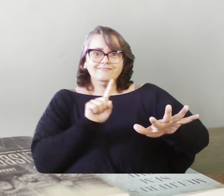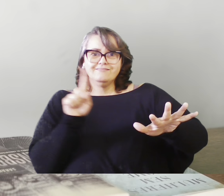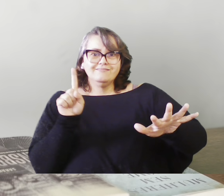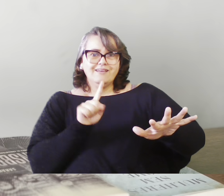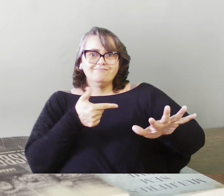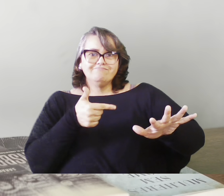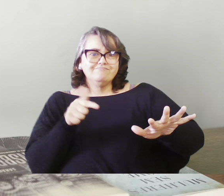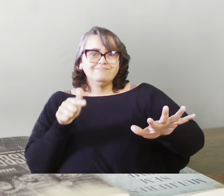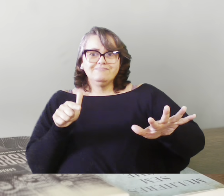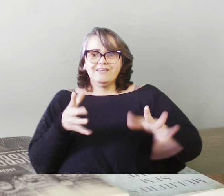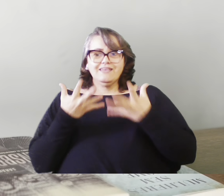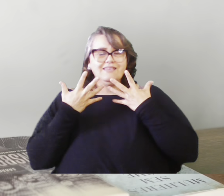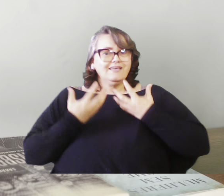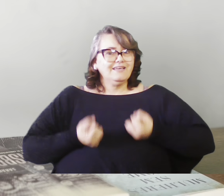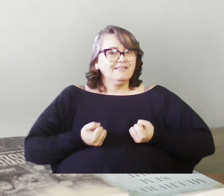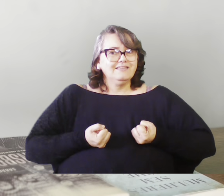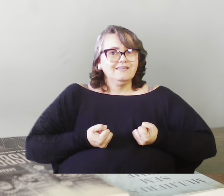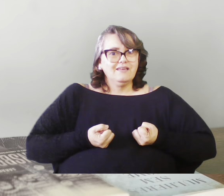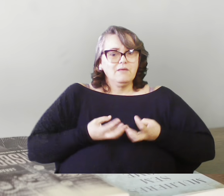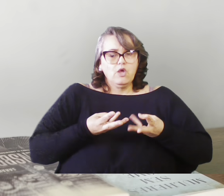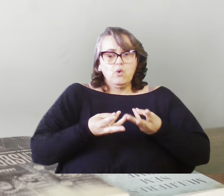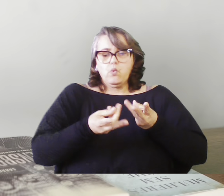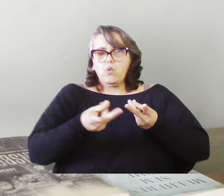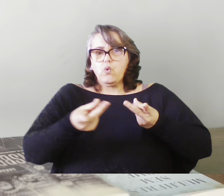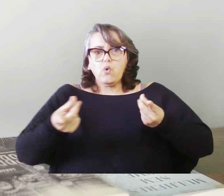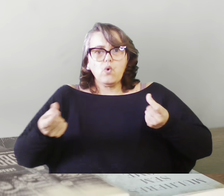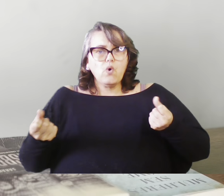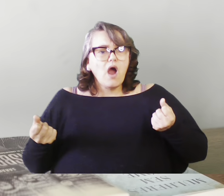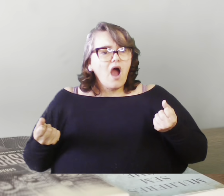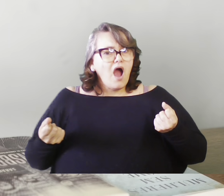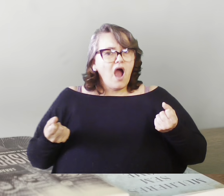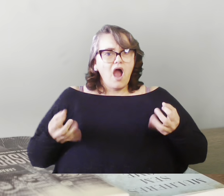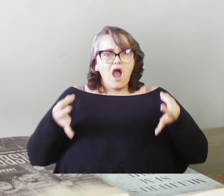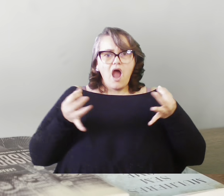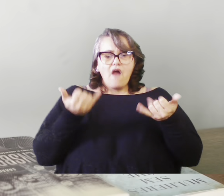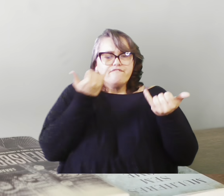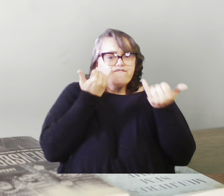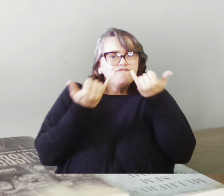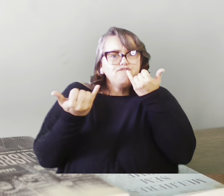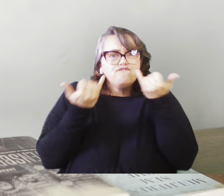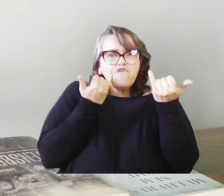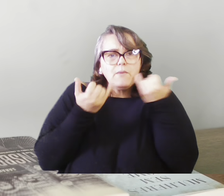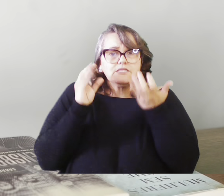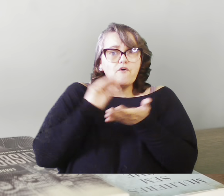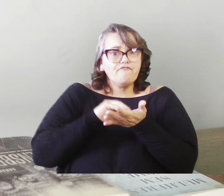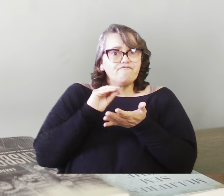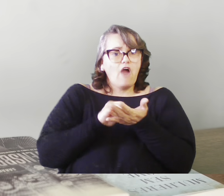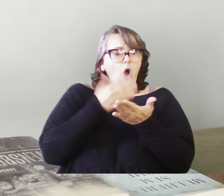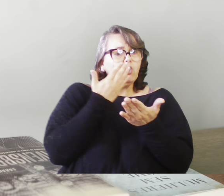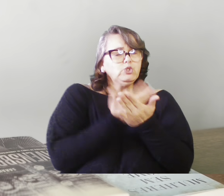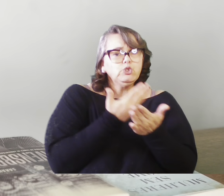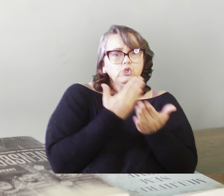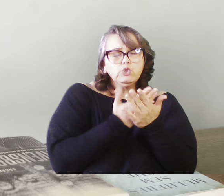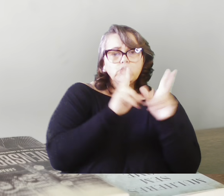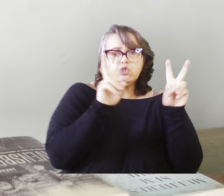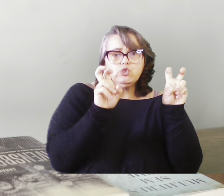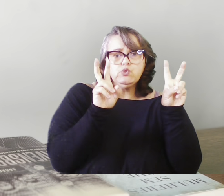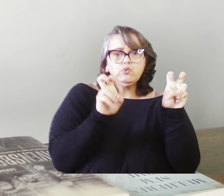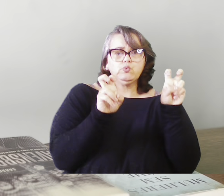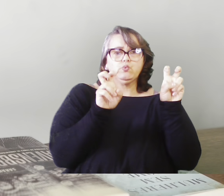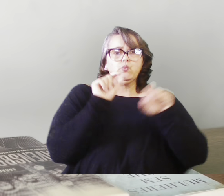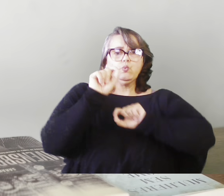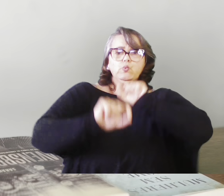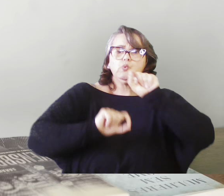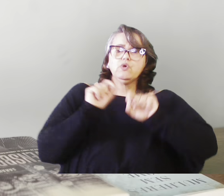não têm recebido a quantidade de informações, de estudos